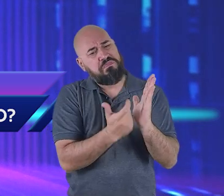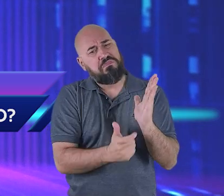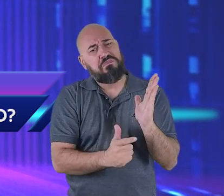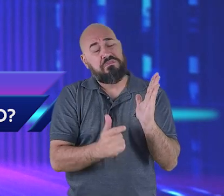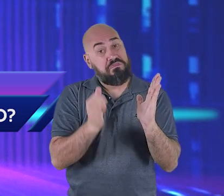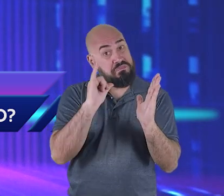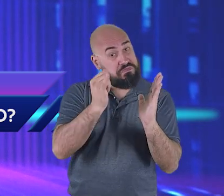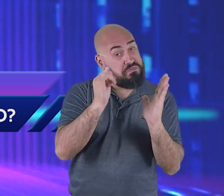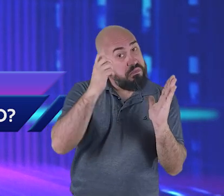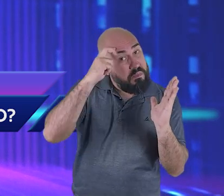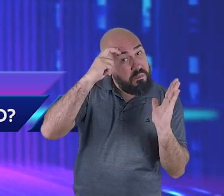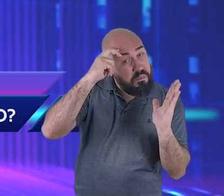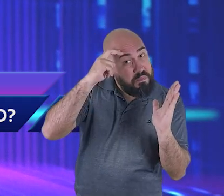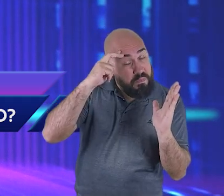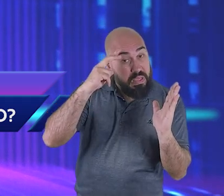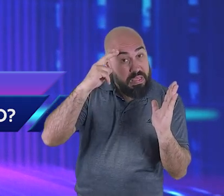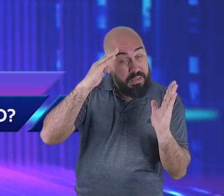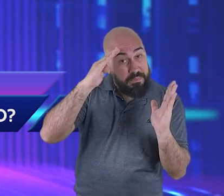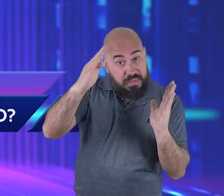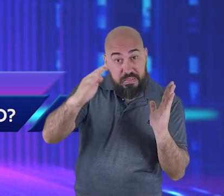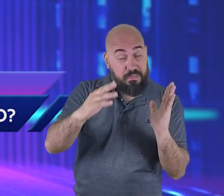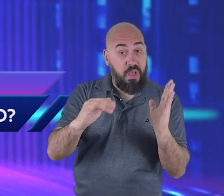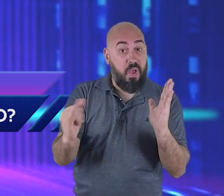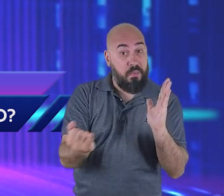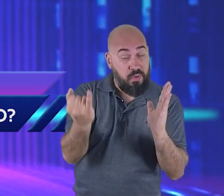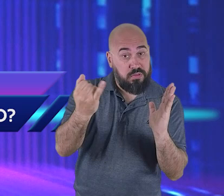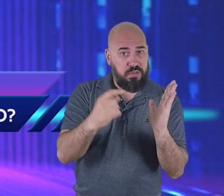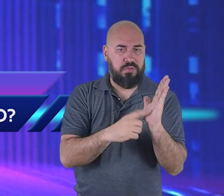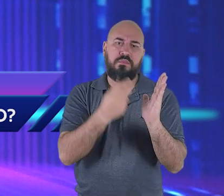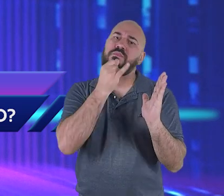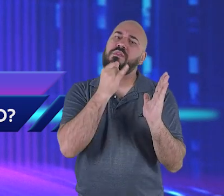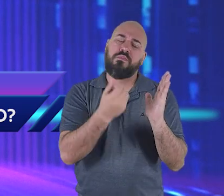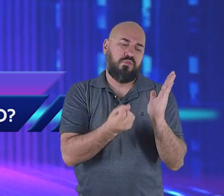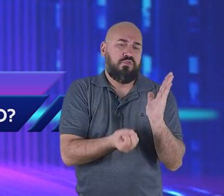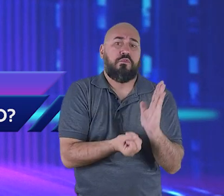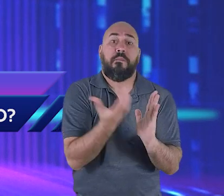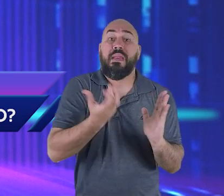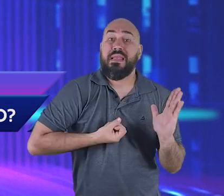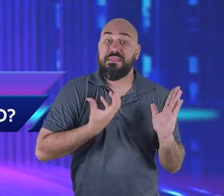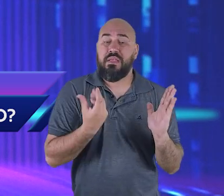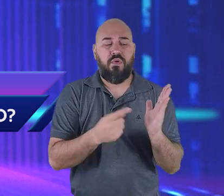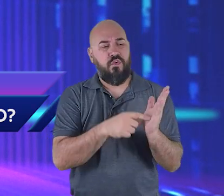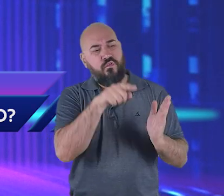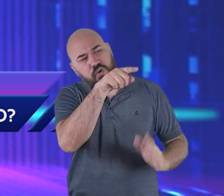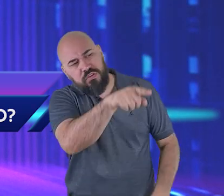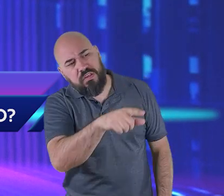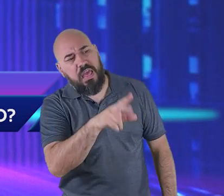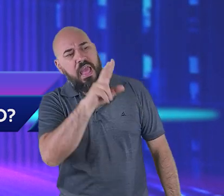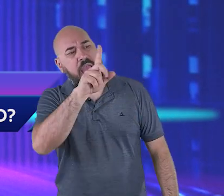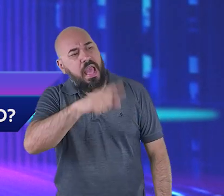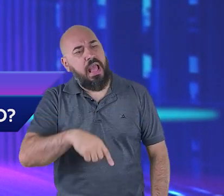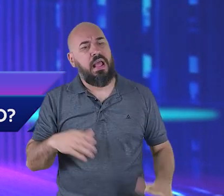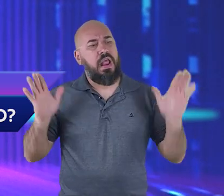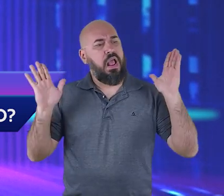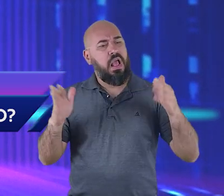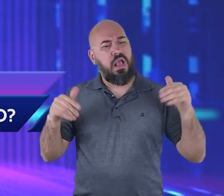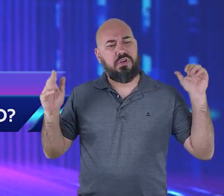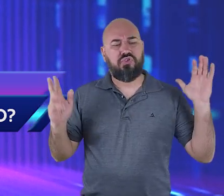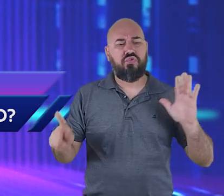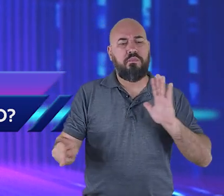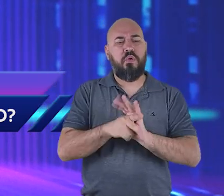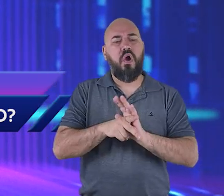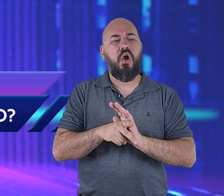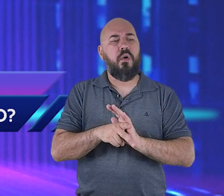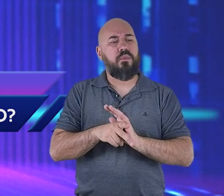importantes. Por exemplo, algumas expressões aparecem aqui. Diz assim, olha, tu eras querubim da guarda